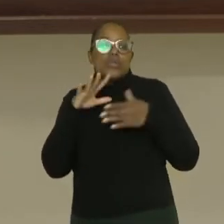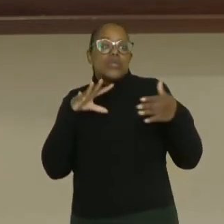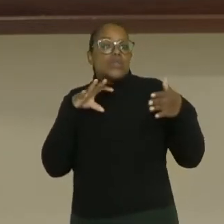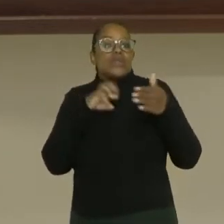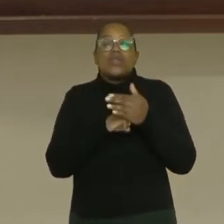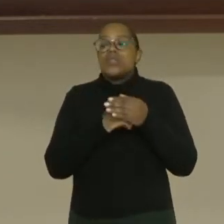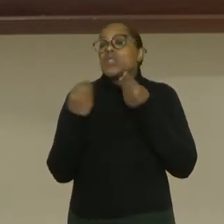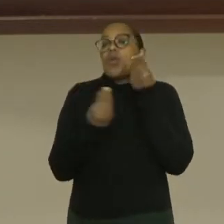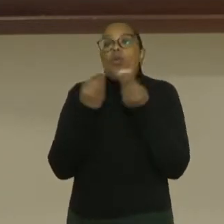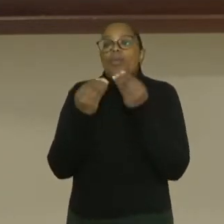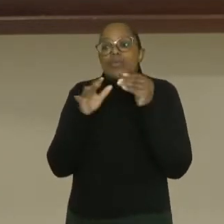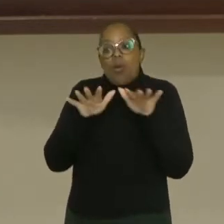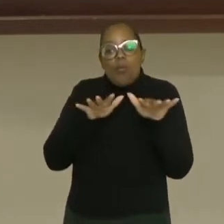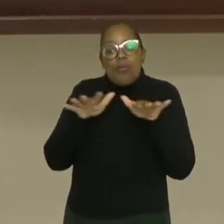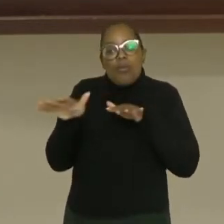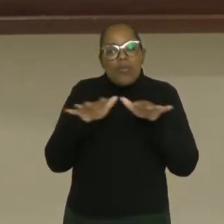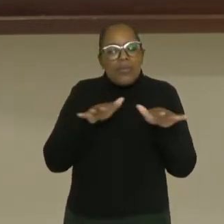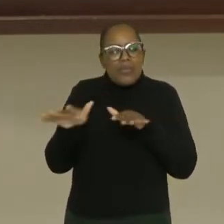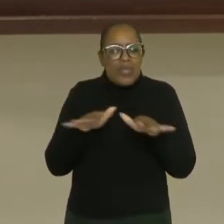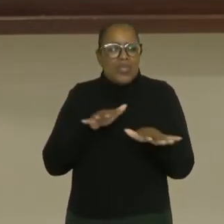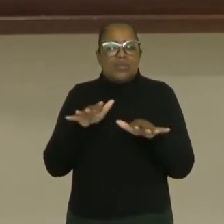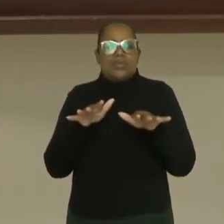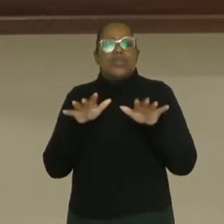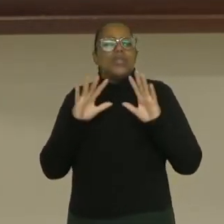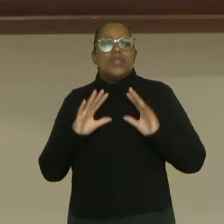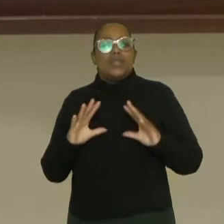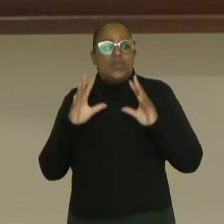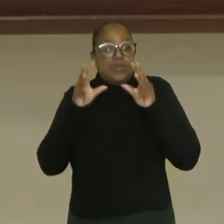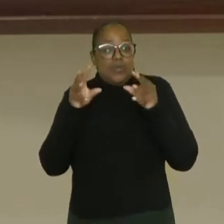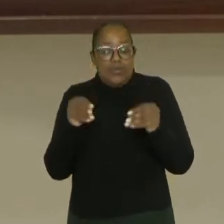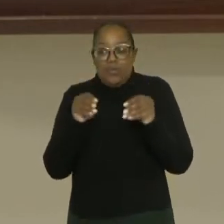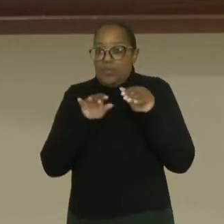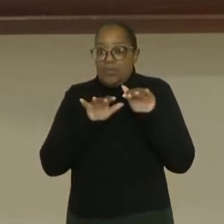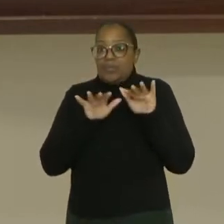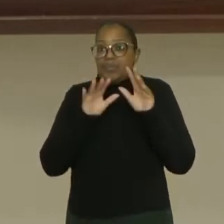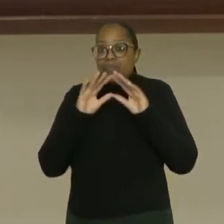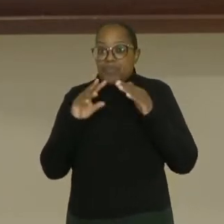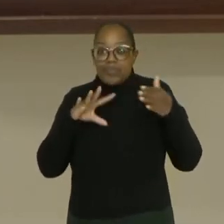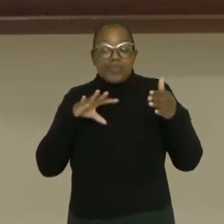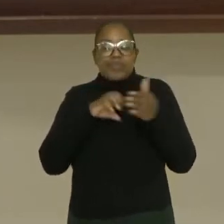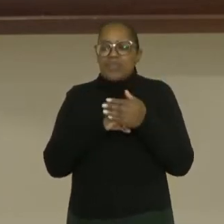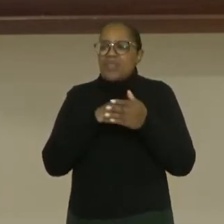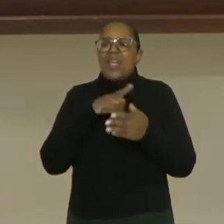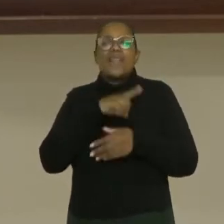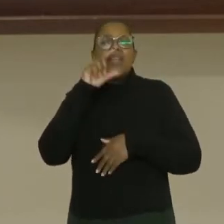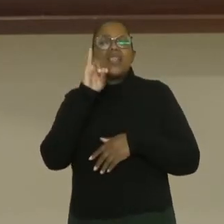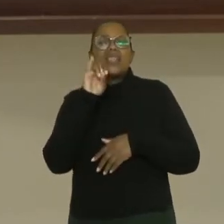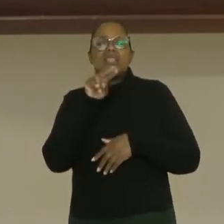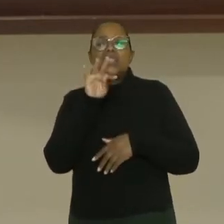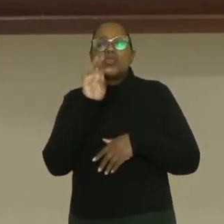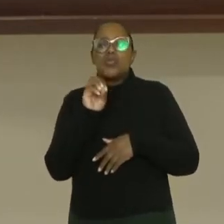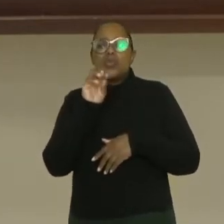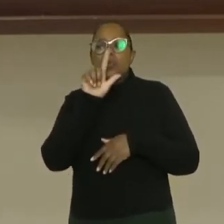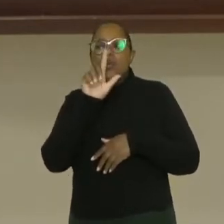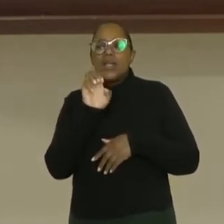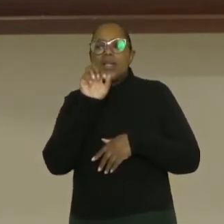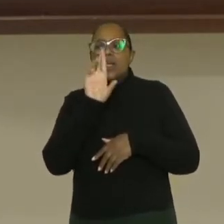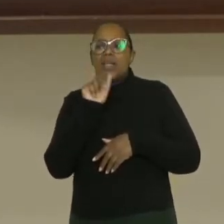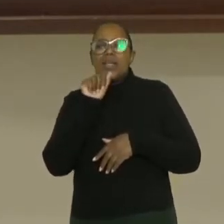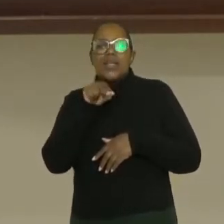se manifestam através das inúmeras intolerâncias, né? A intolerância religiosa,